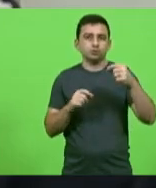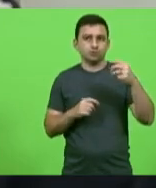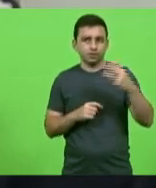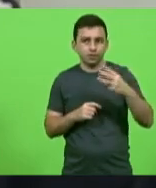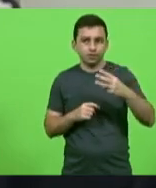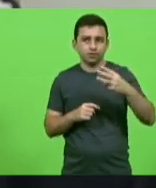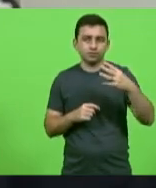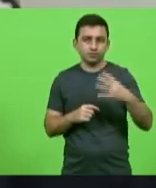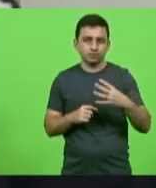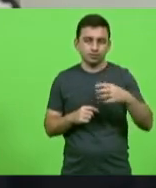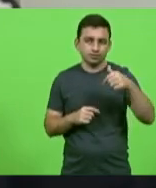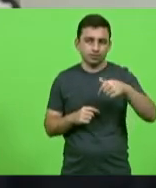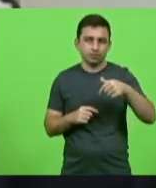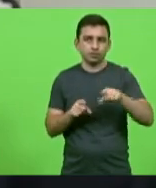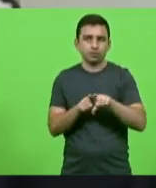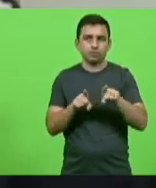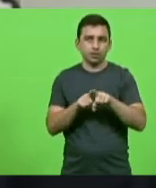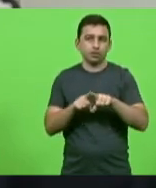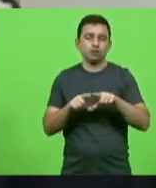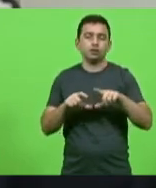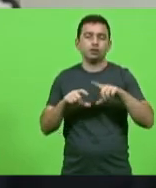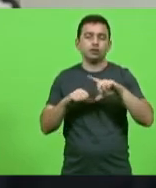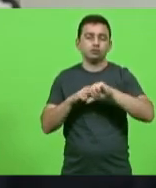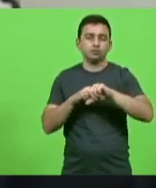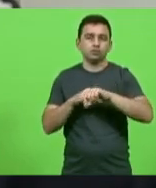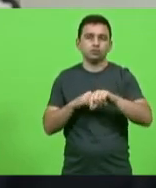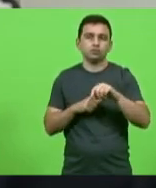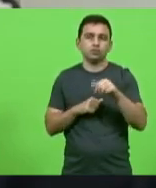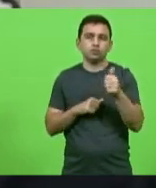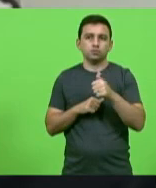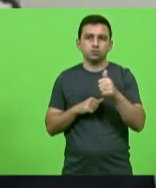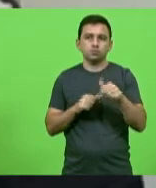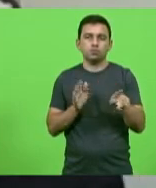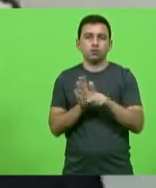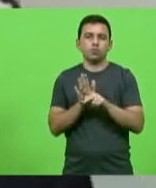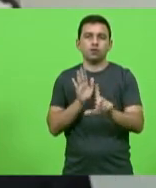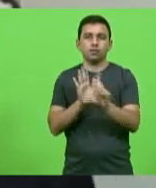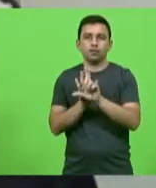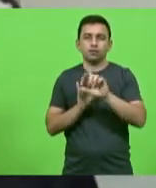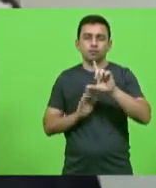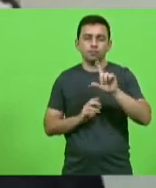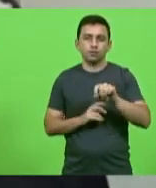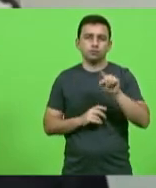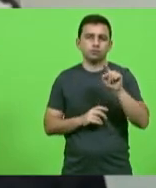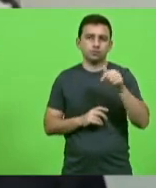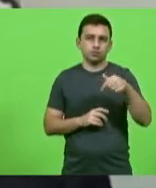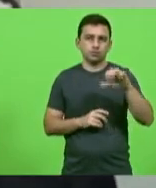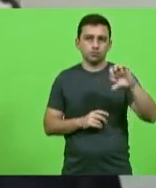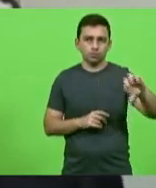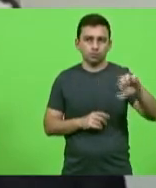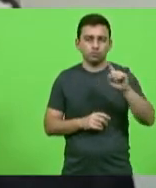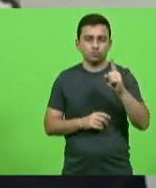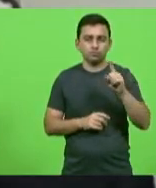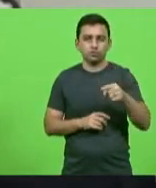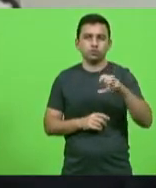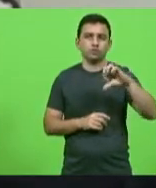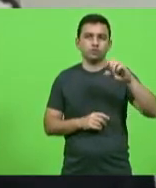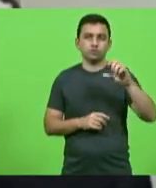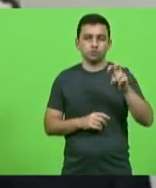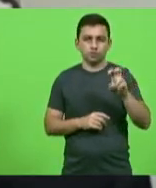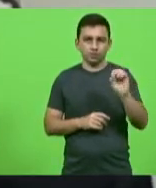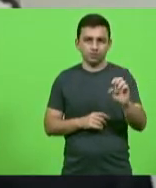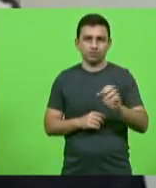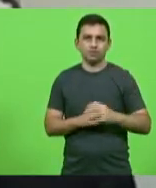e o artigo 11 no seu primeiro ambos da lei 1.079 de 1950 neste